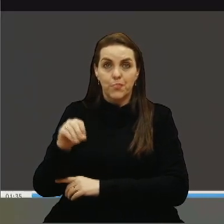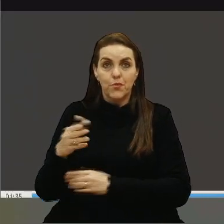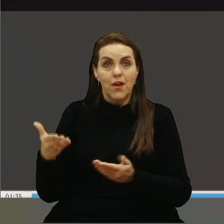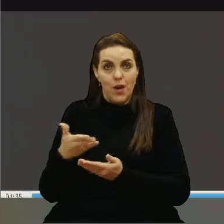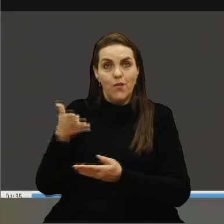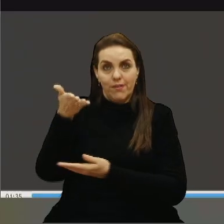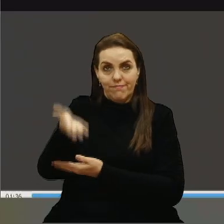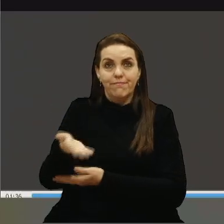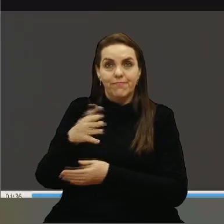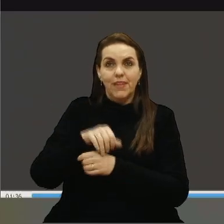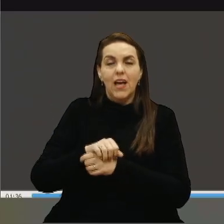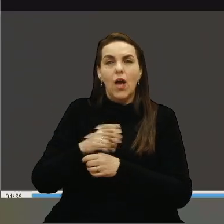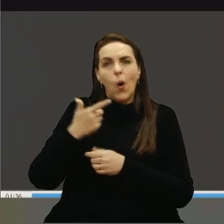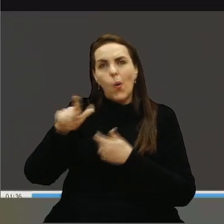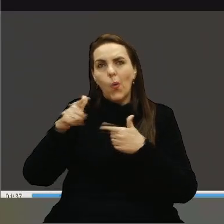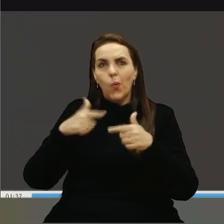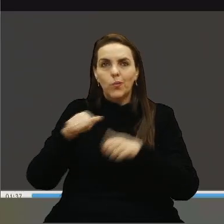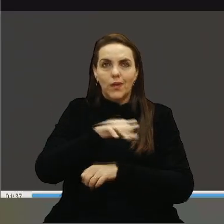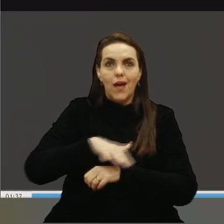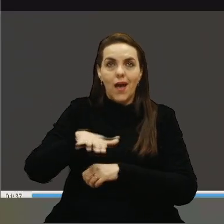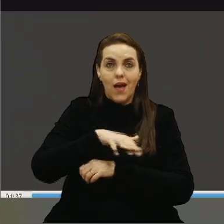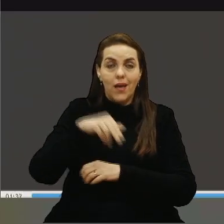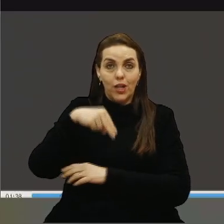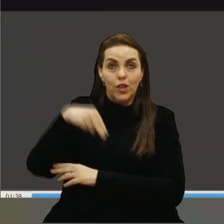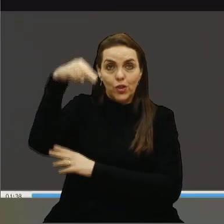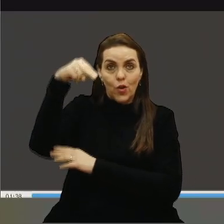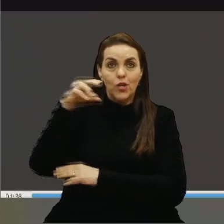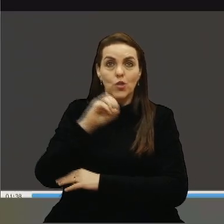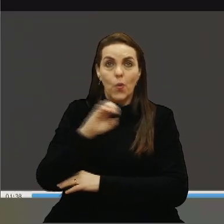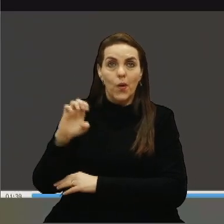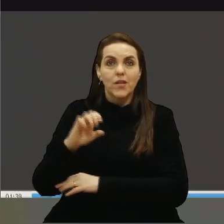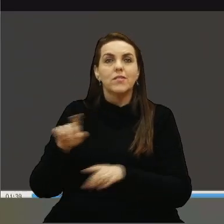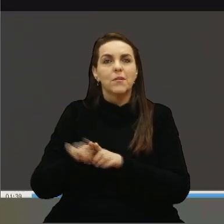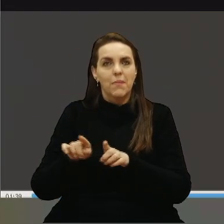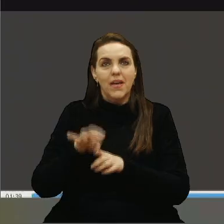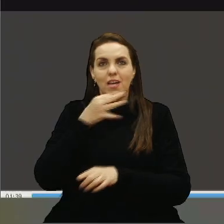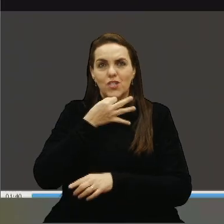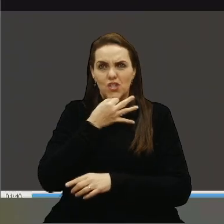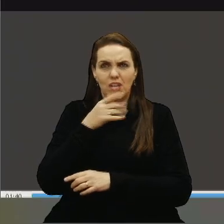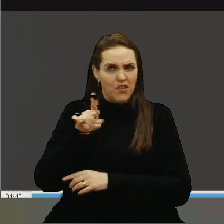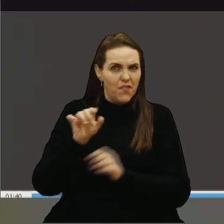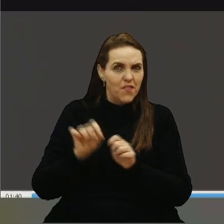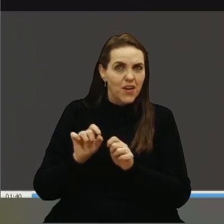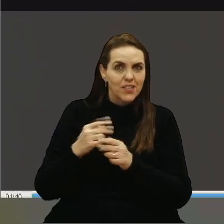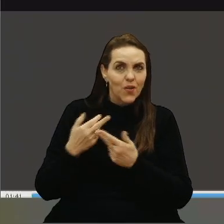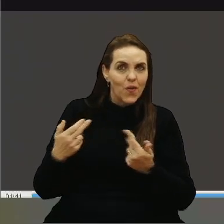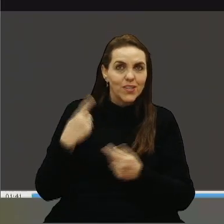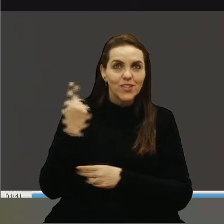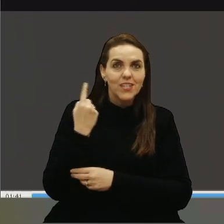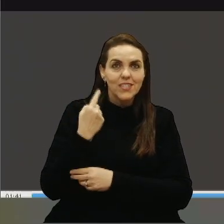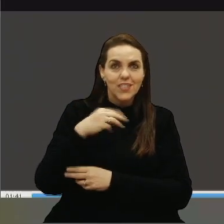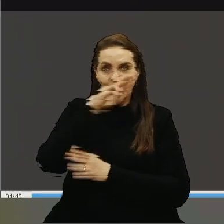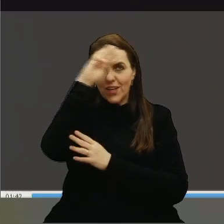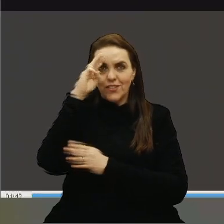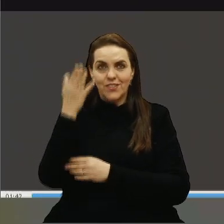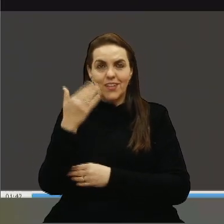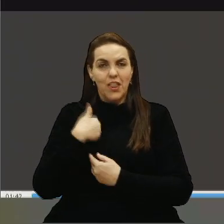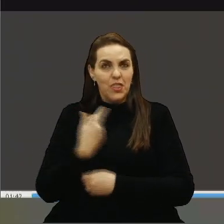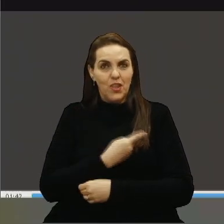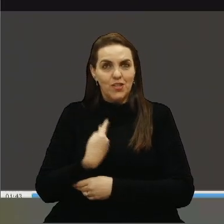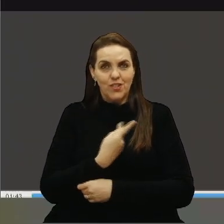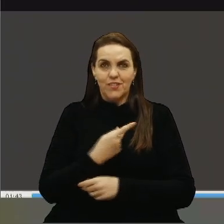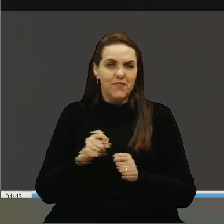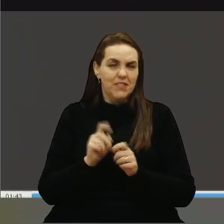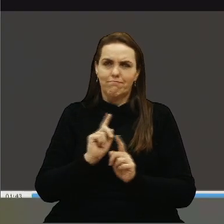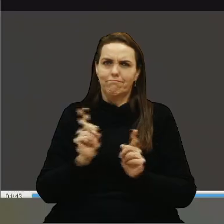outras áreas aqui da região norte e oeste aqui de Caxias do Sul. Ninguém faz nada sozinho, né, Valim? Não vai ser nós que vamos fazer. E essas parcerias, elas